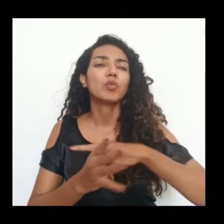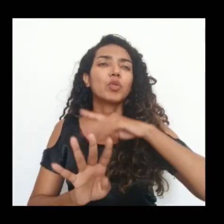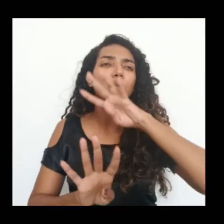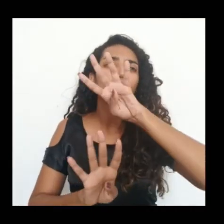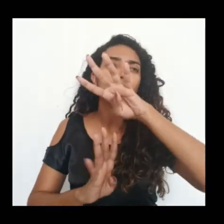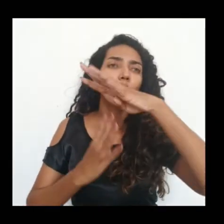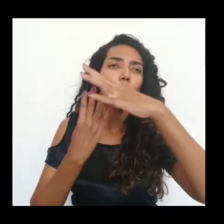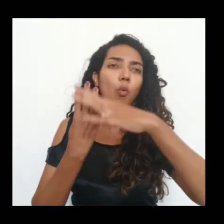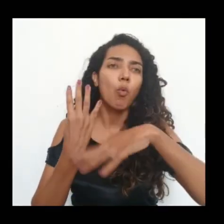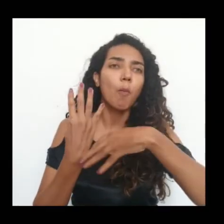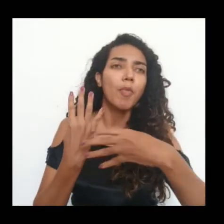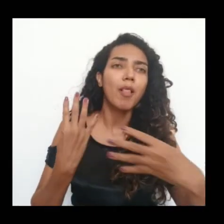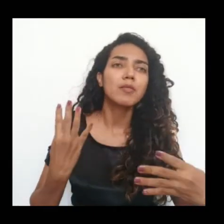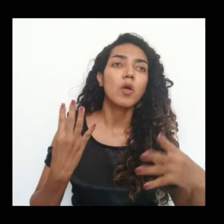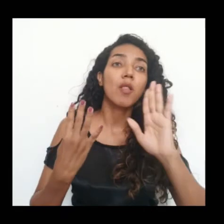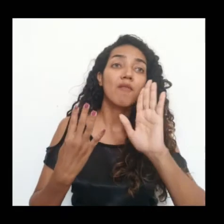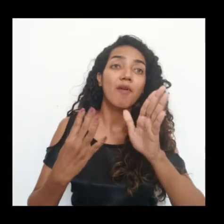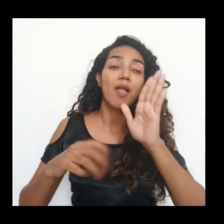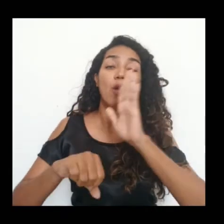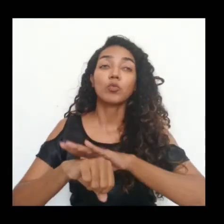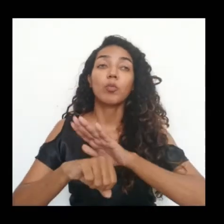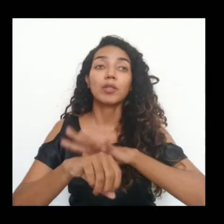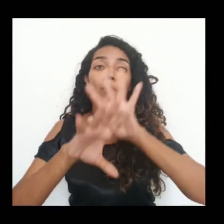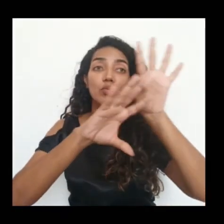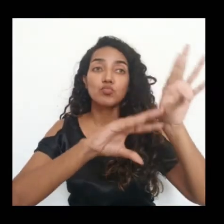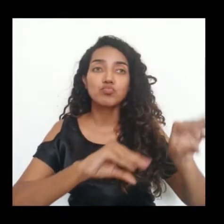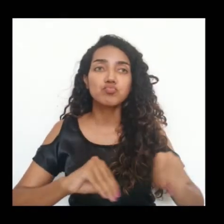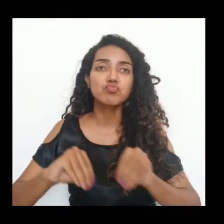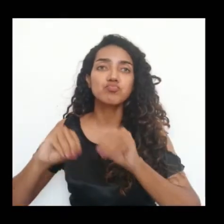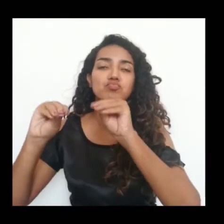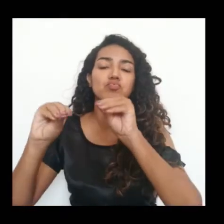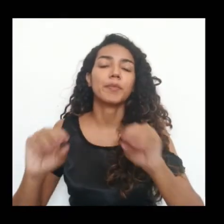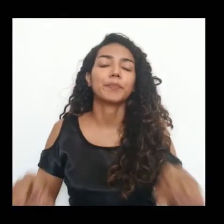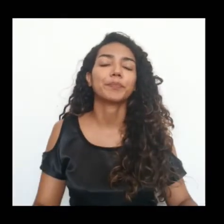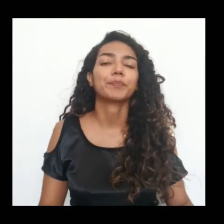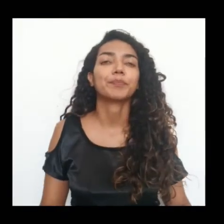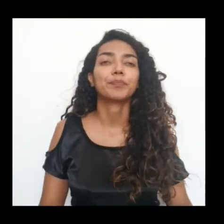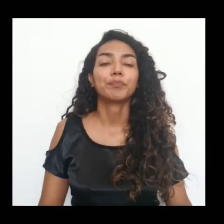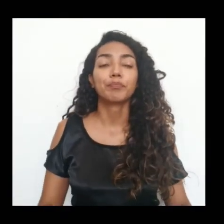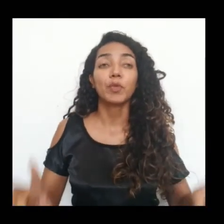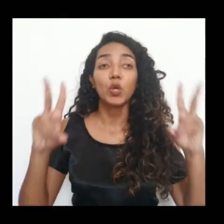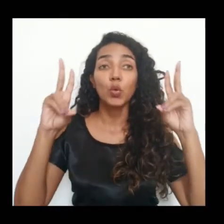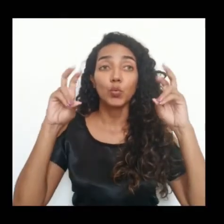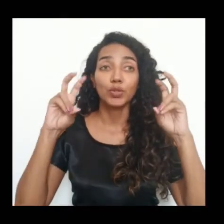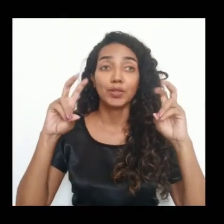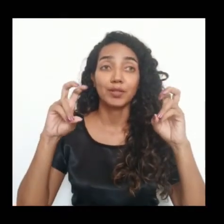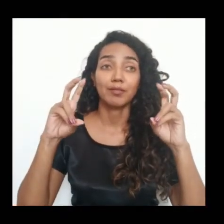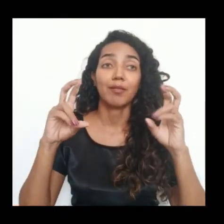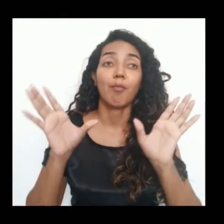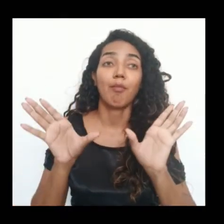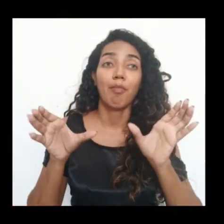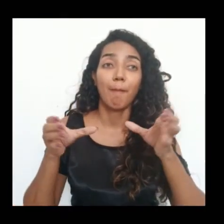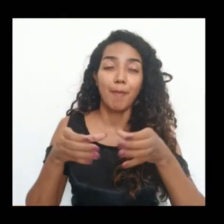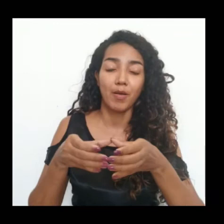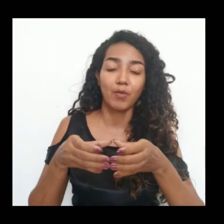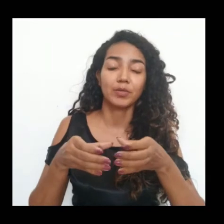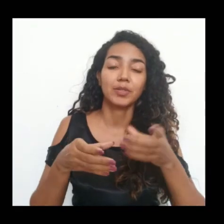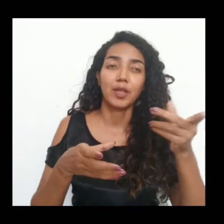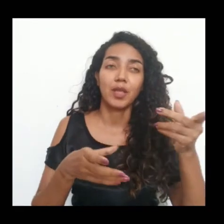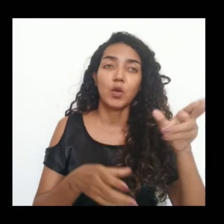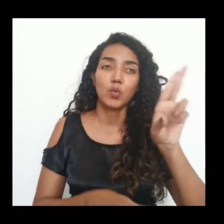automaticamente. Tá? Ainda sobre pacotes e dentro do próprio ambiente Eclipse, a gente